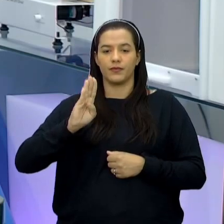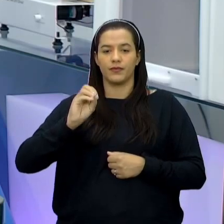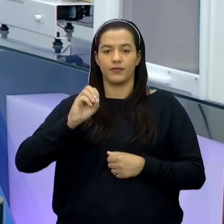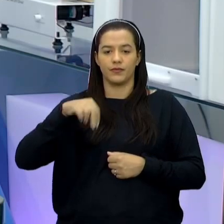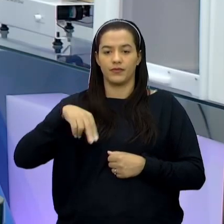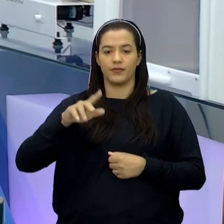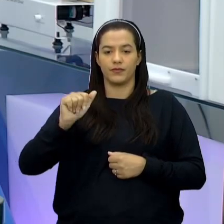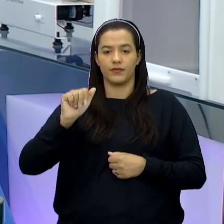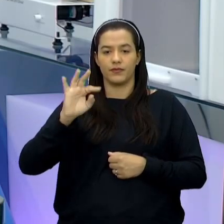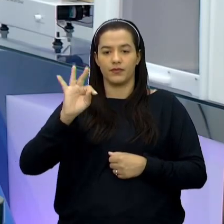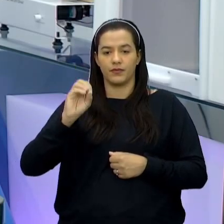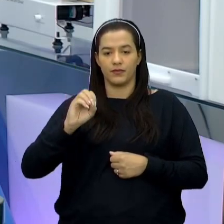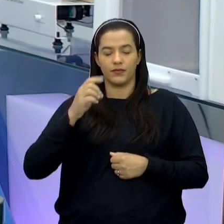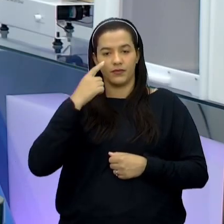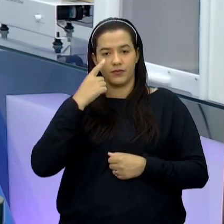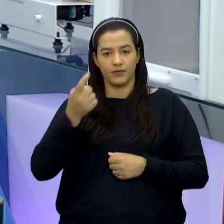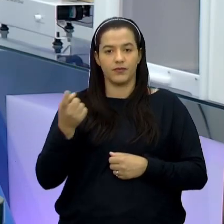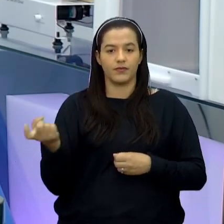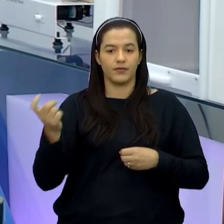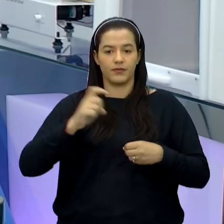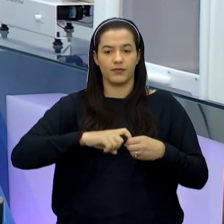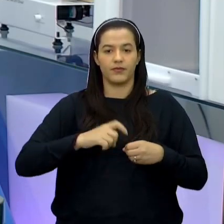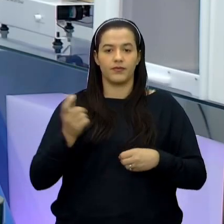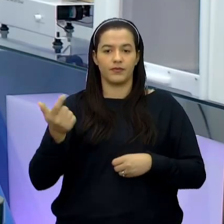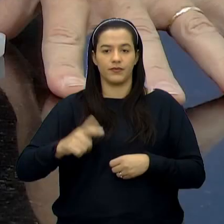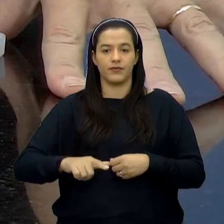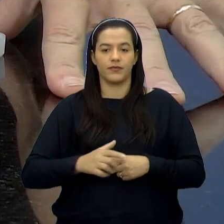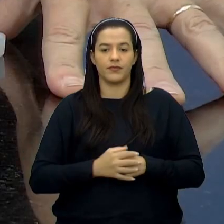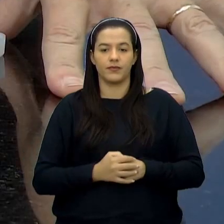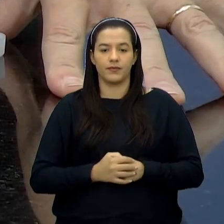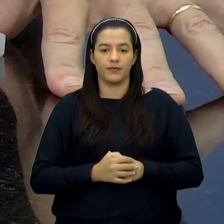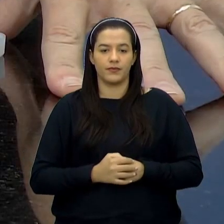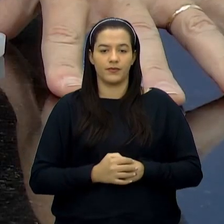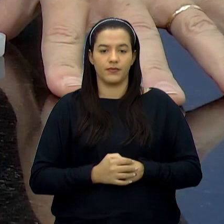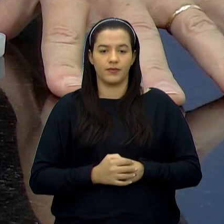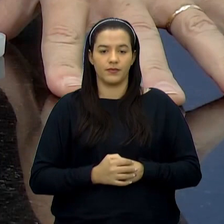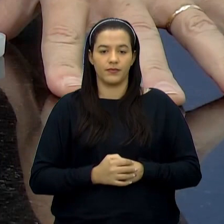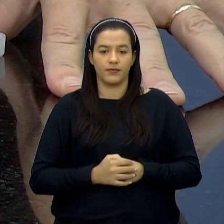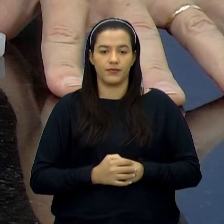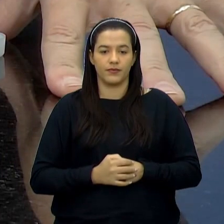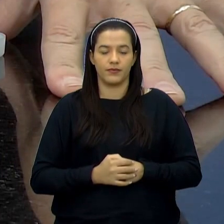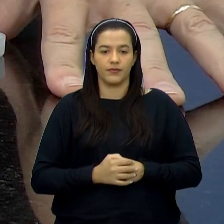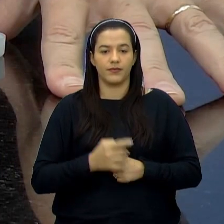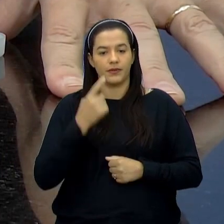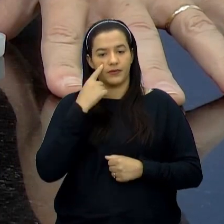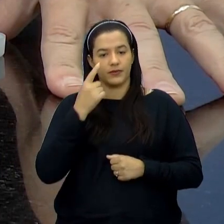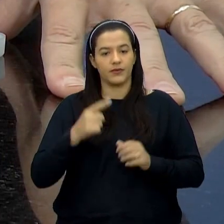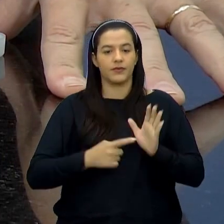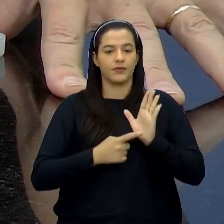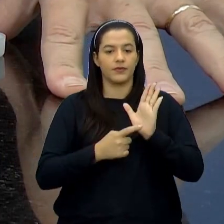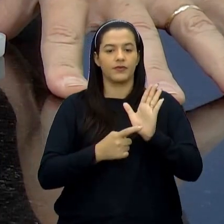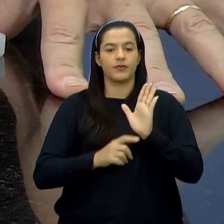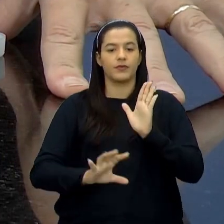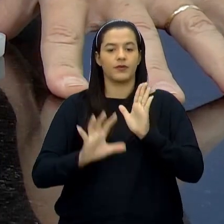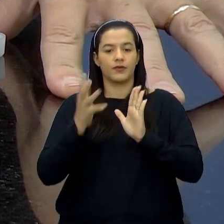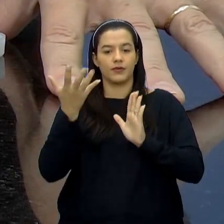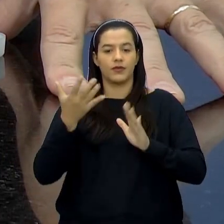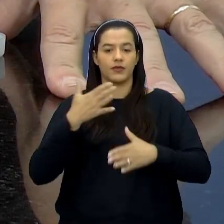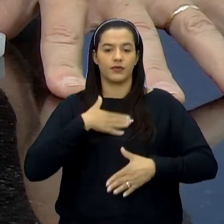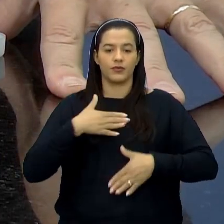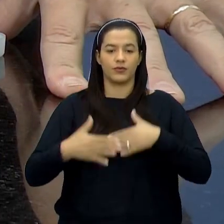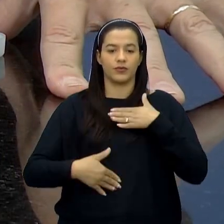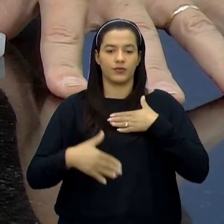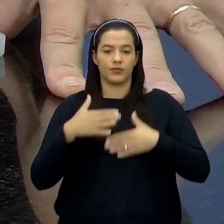vai voltar. Senão a gente coloca mais um pouquinho. Para você mostrar o que acontece no nosso corpo,